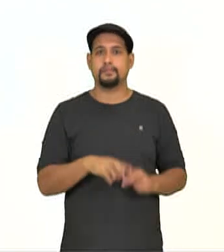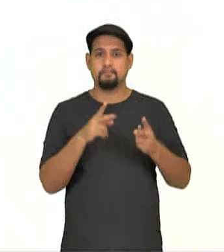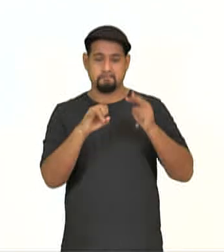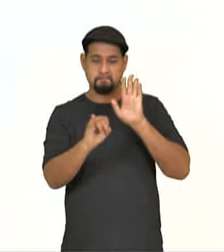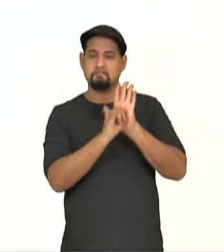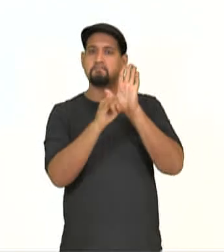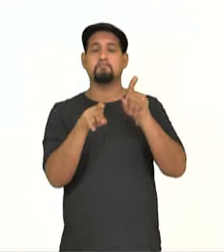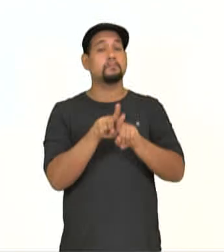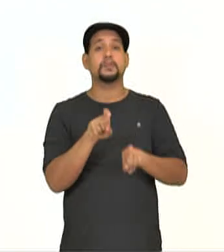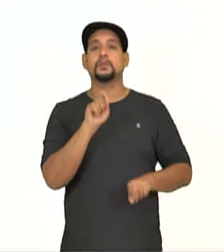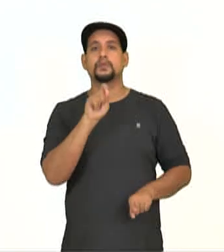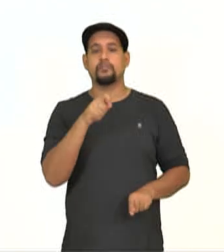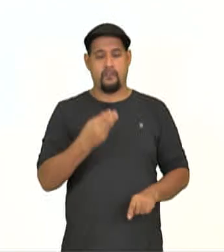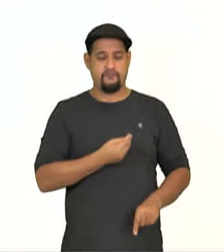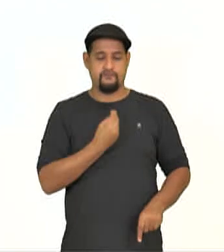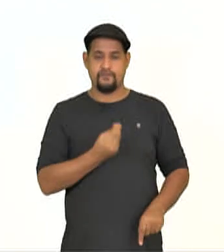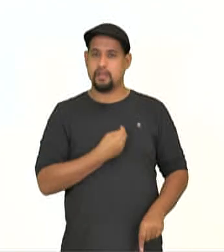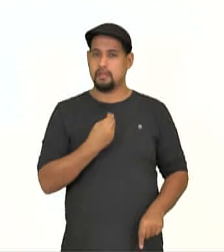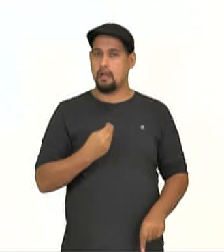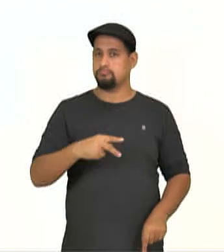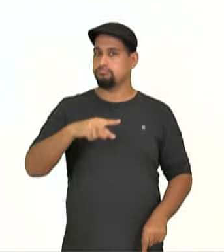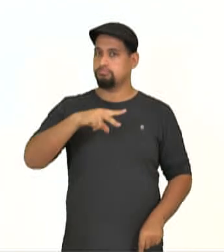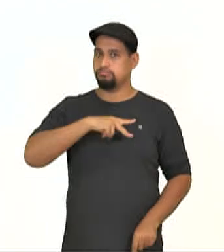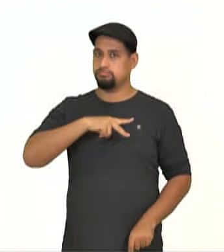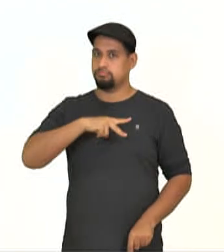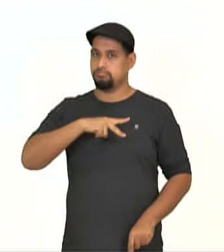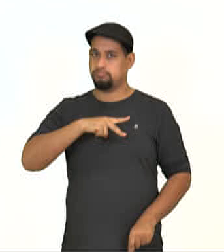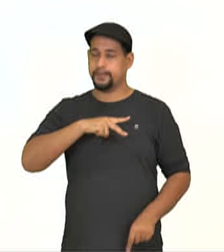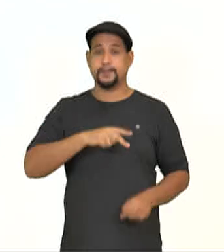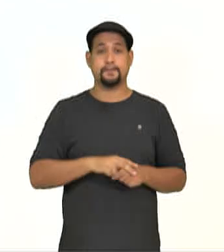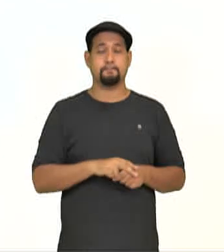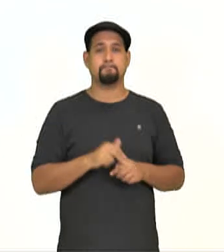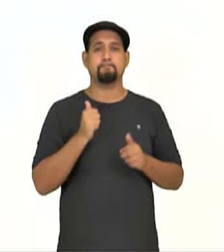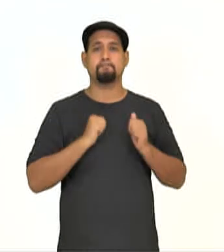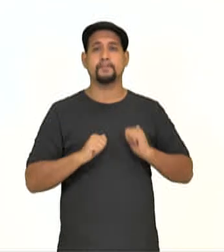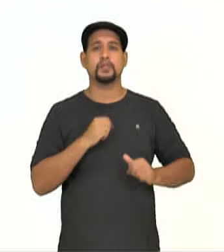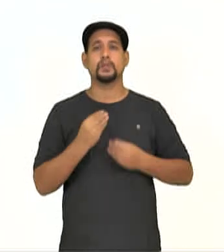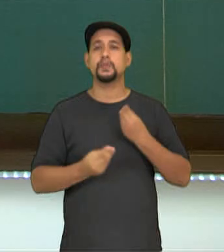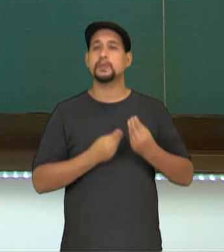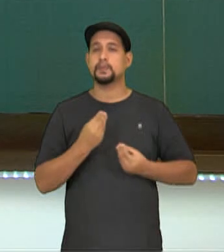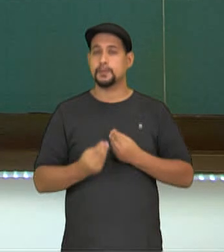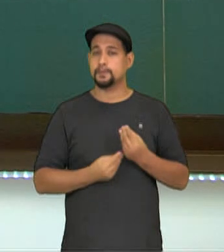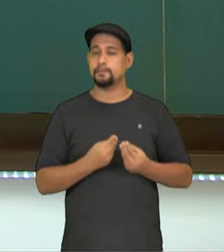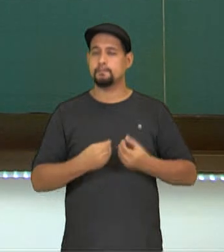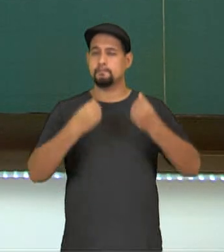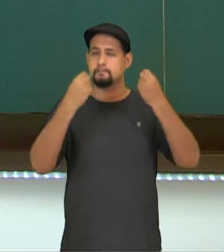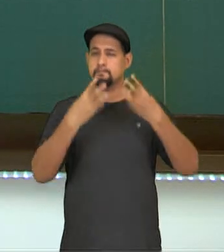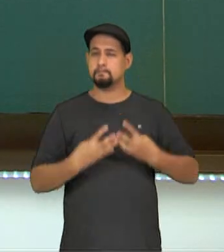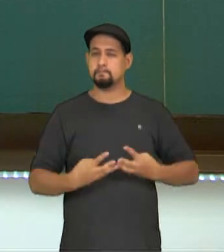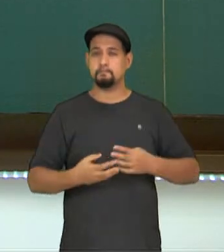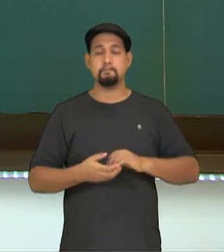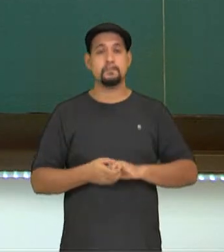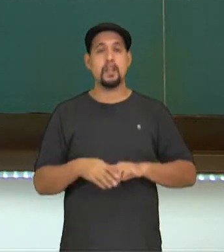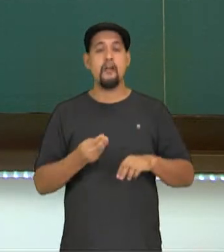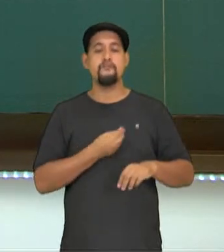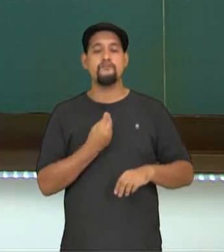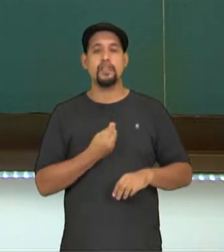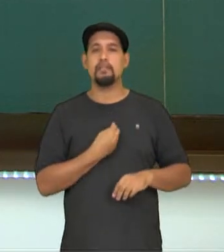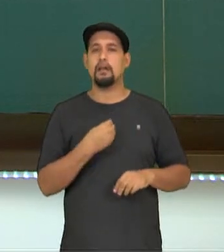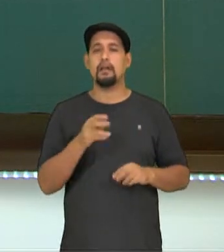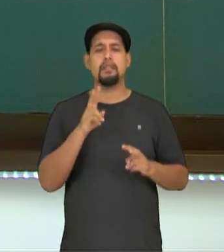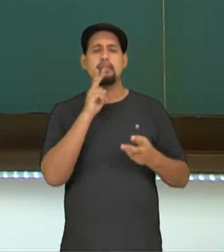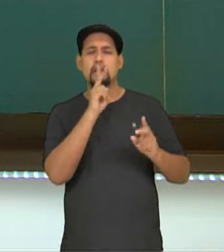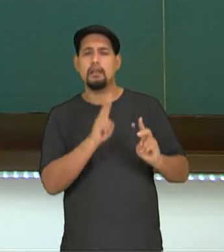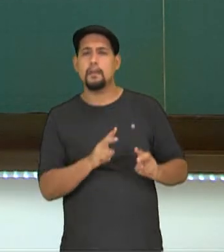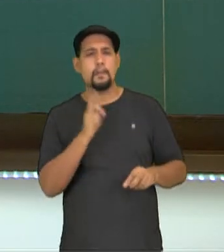a influência da vida pessoal do autor em quais versos? Justifique. Vamos então pensar